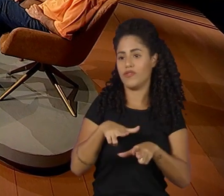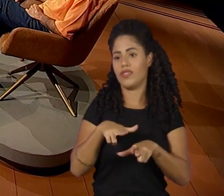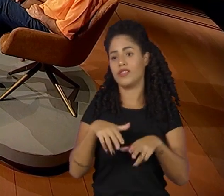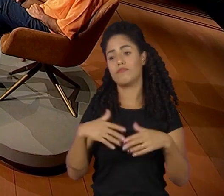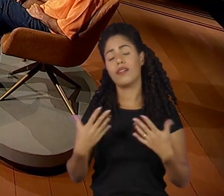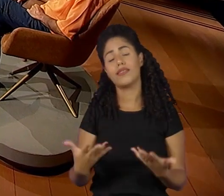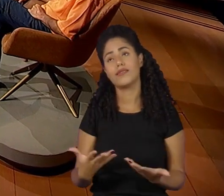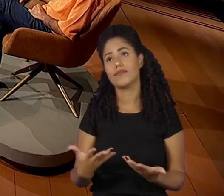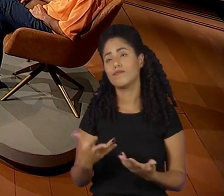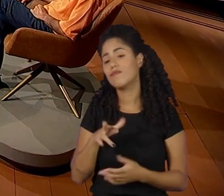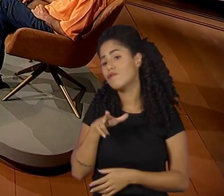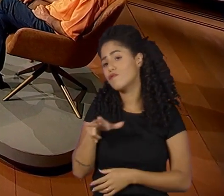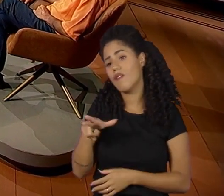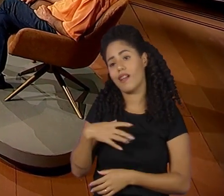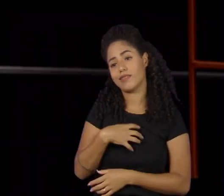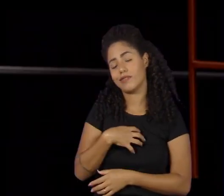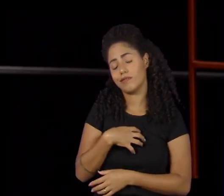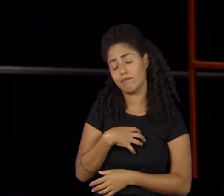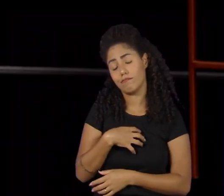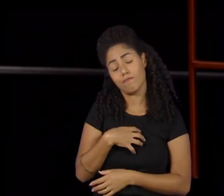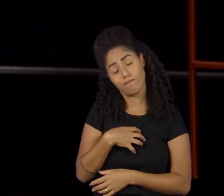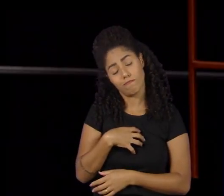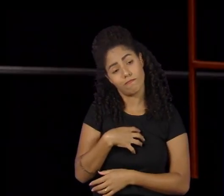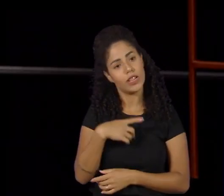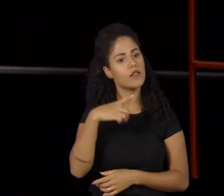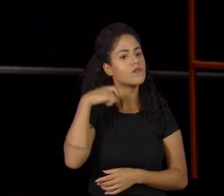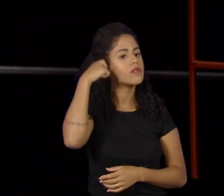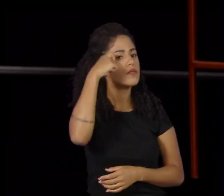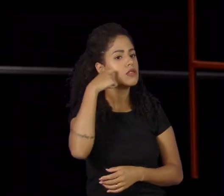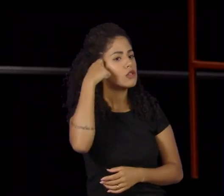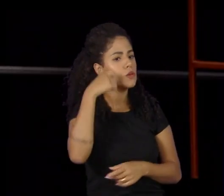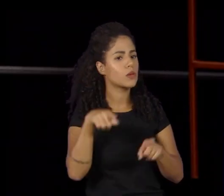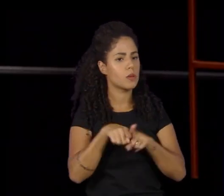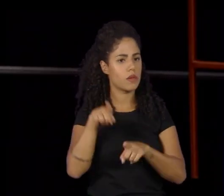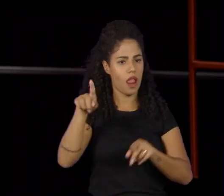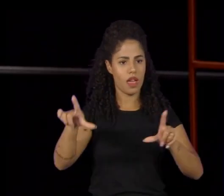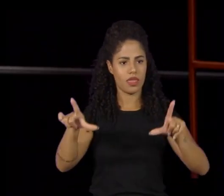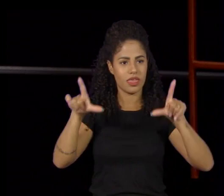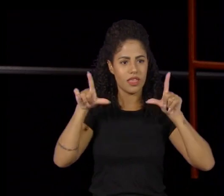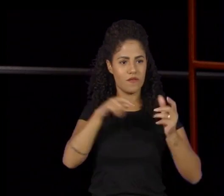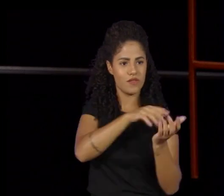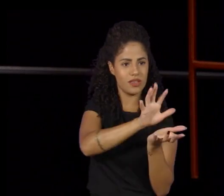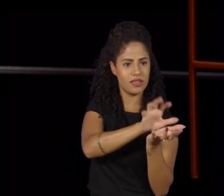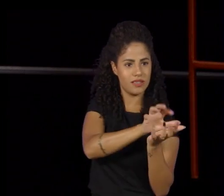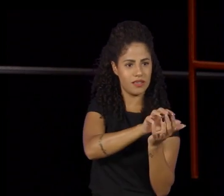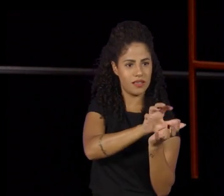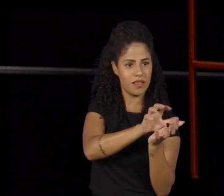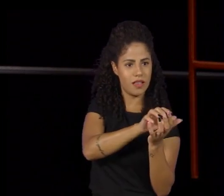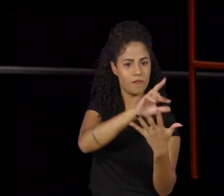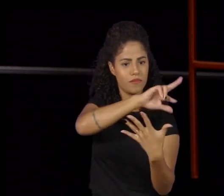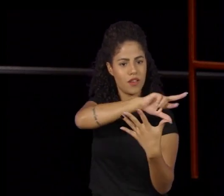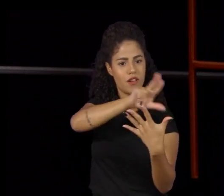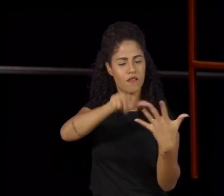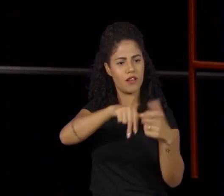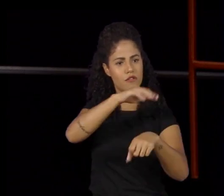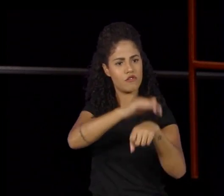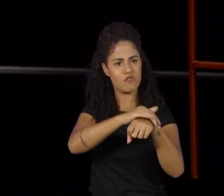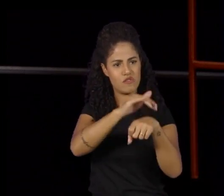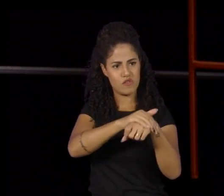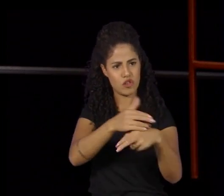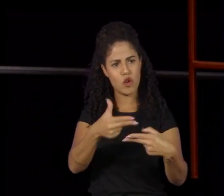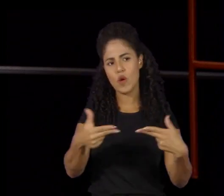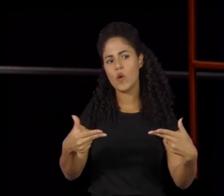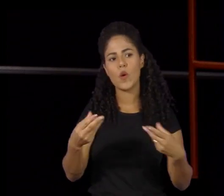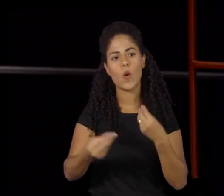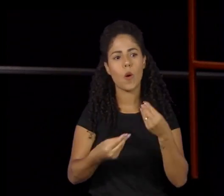assim. Agora, você não foi só ator lá na TV de Recife, você fez várias coisas, fez de tudo, diz que